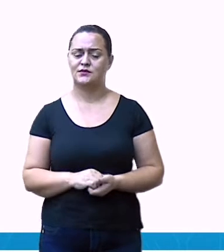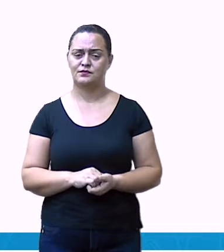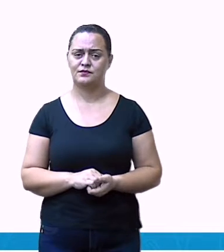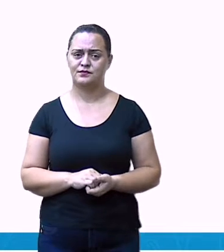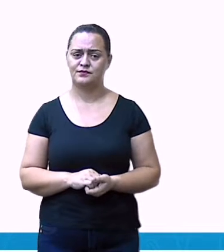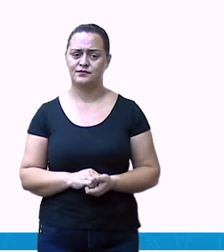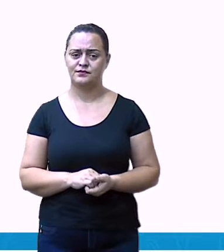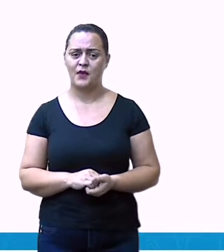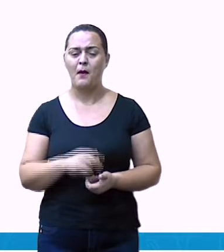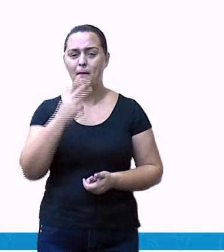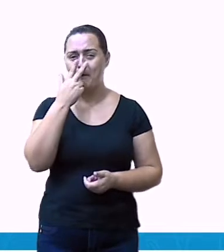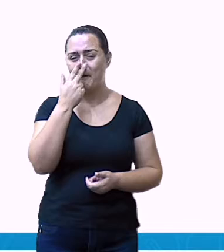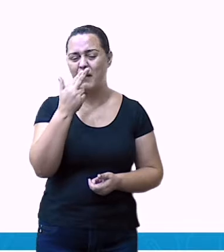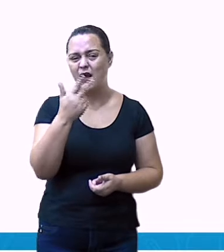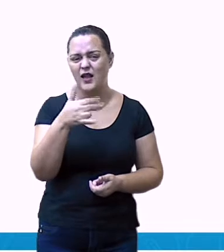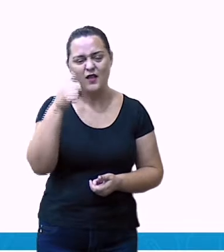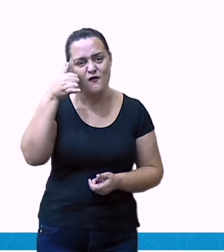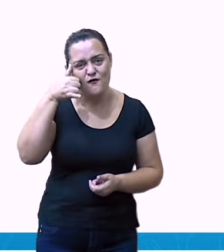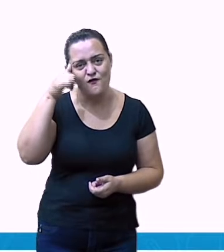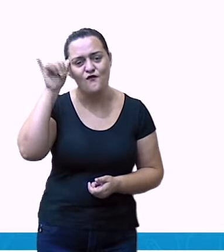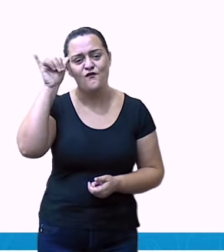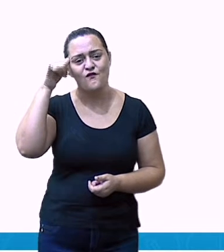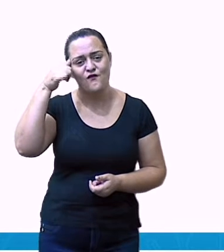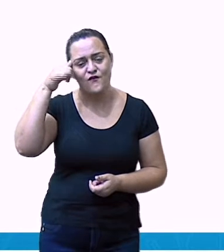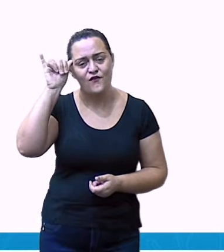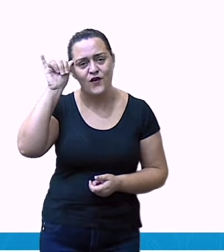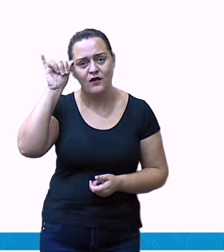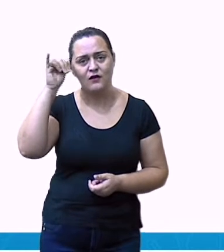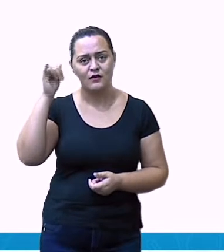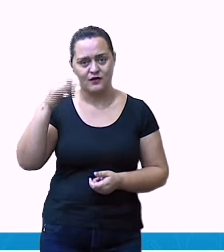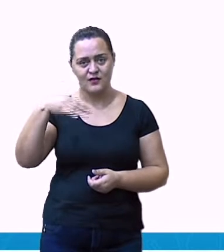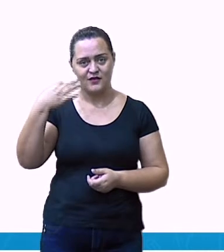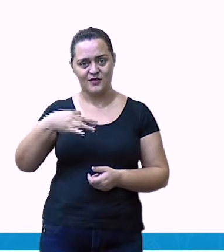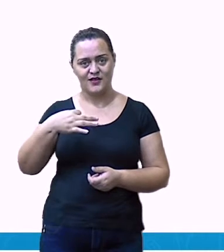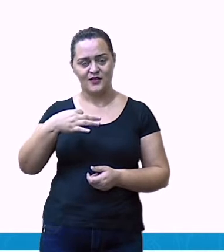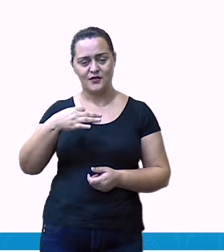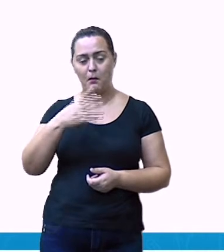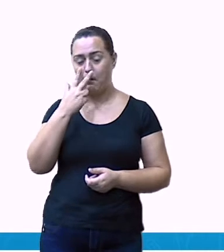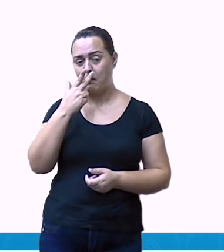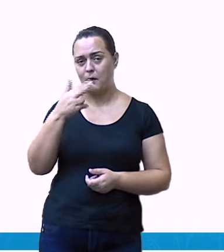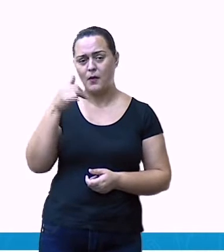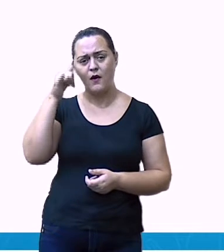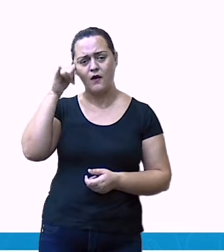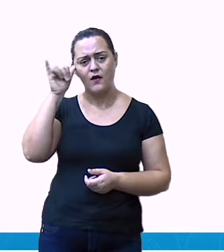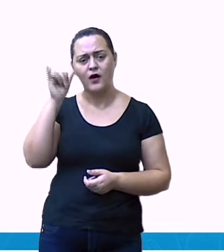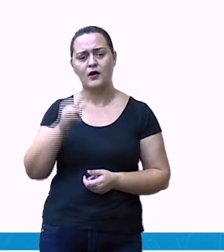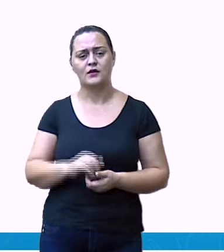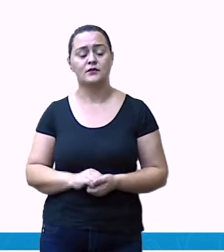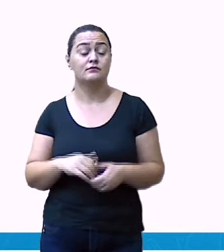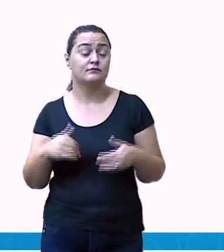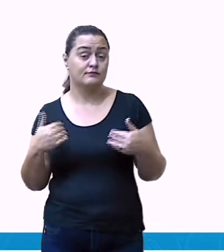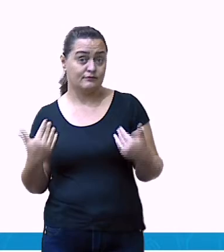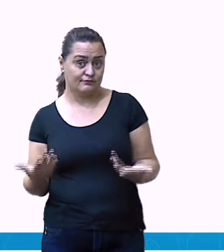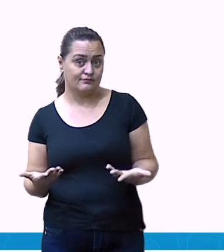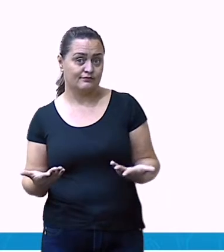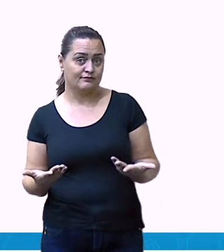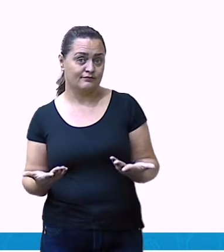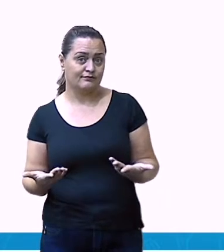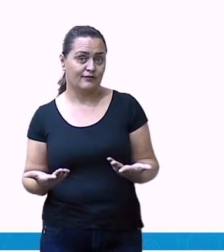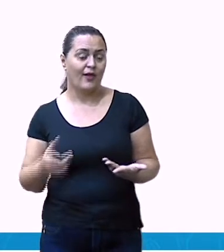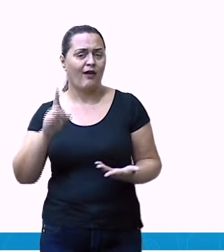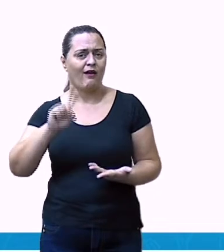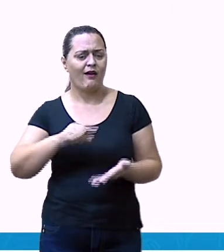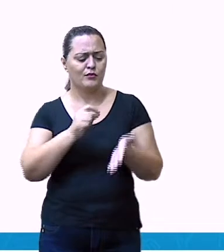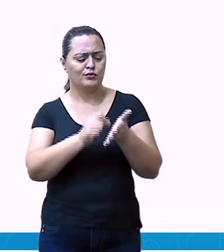né? E aqui dá a impressão de que a gente está vendo ela de cima, olhando ela por cima. Podemos imaginar que seja